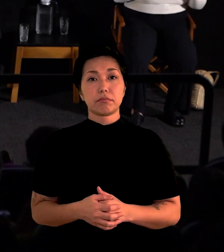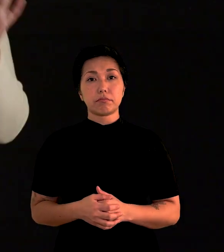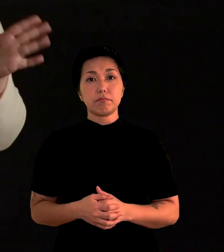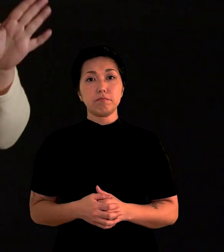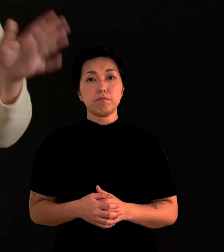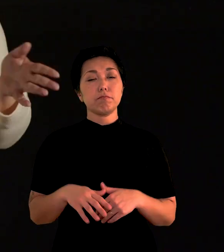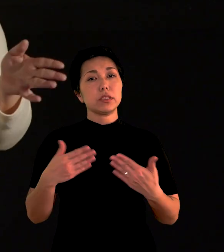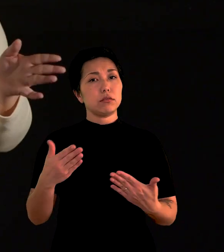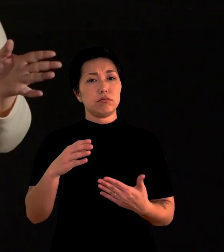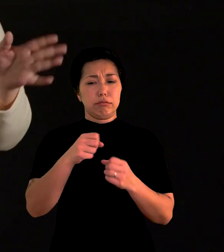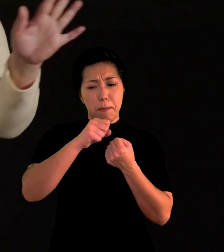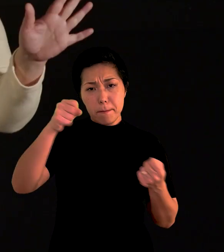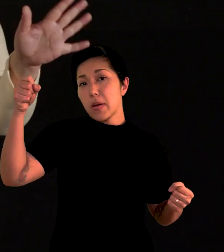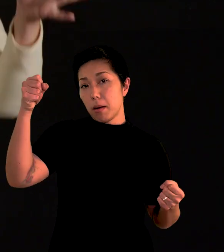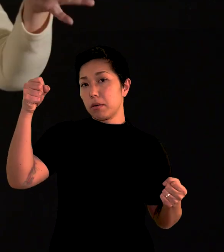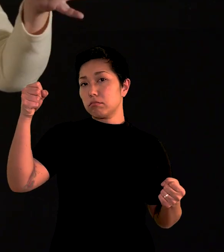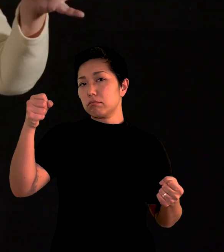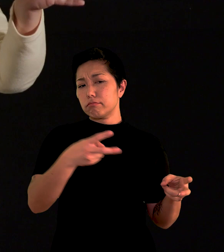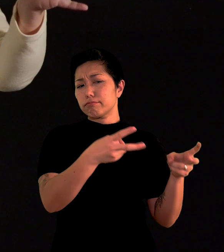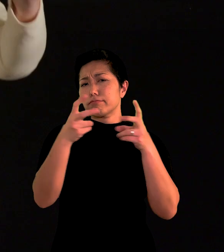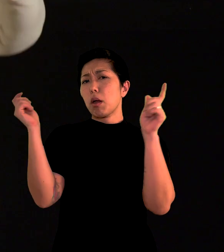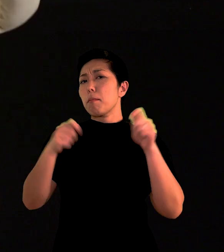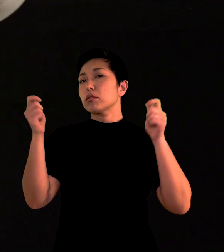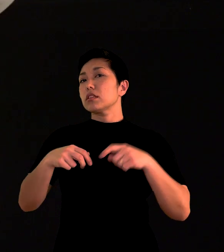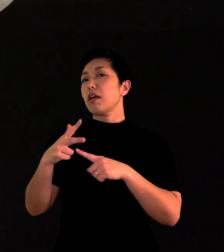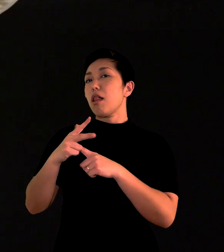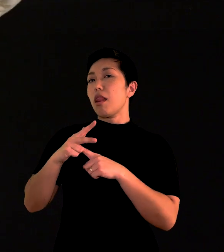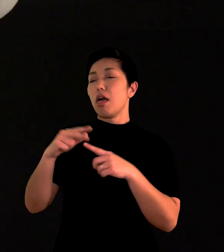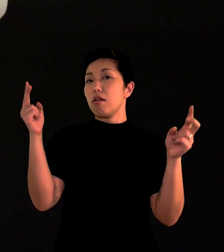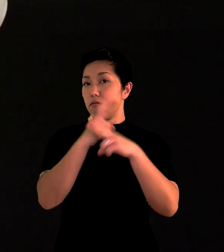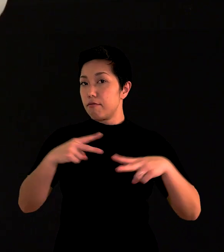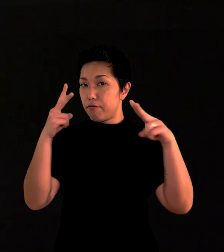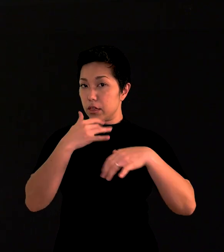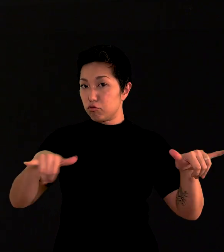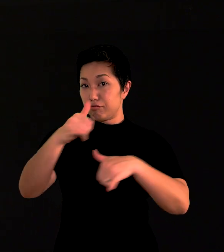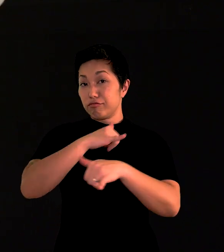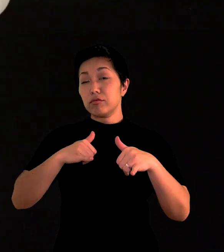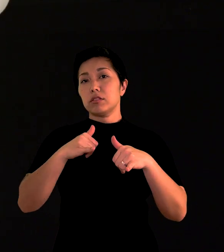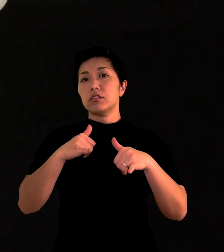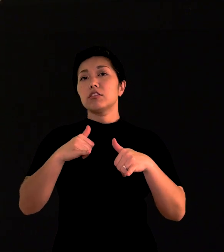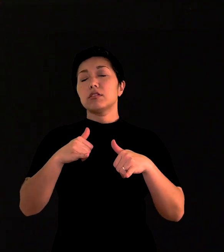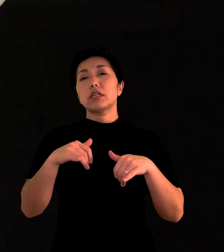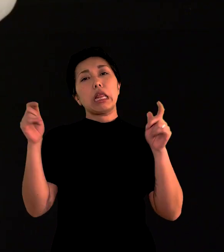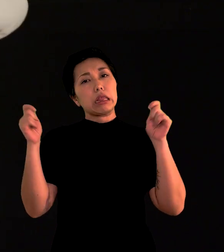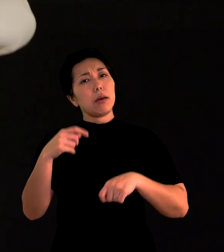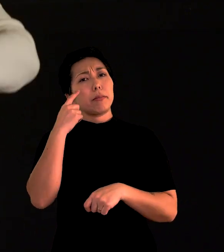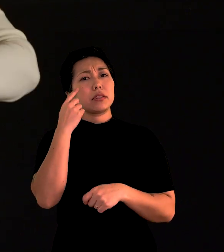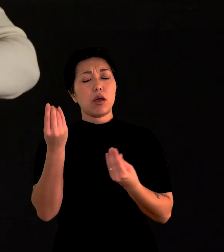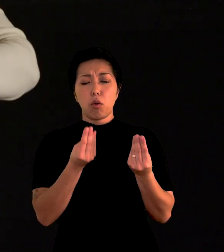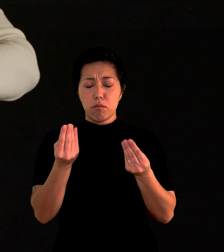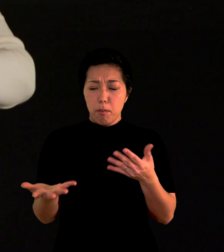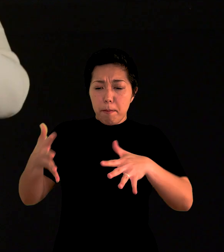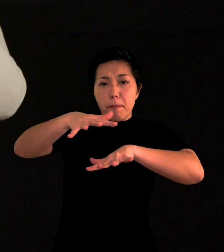Então, quando você pega esse mapa de potencialidade eólica e